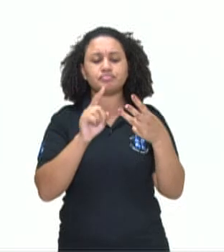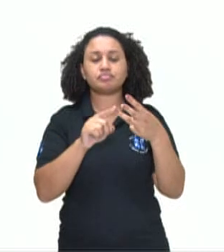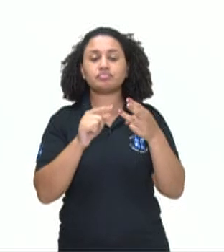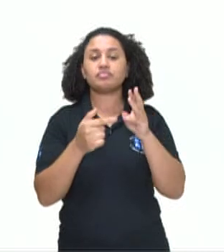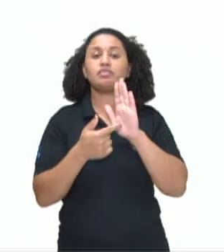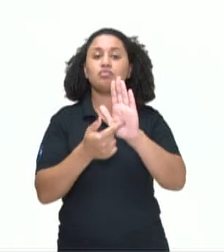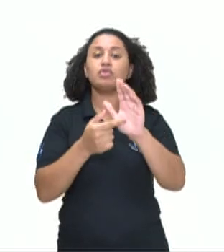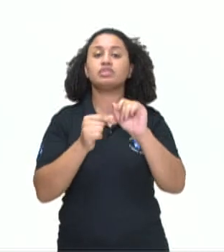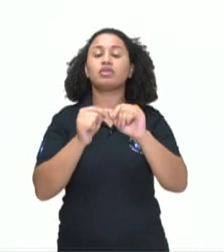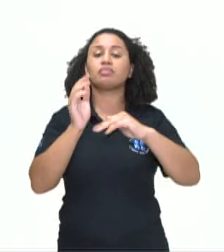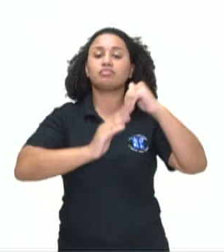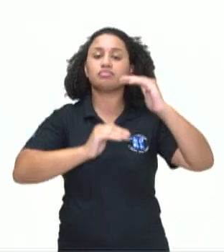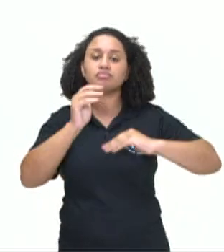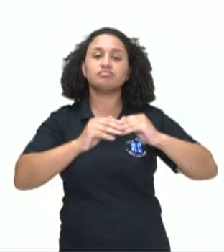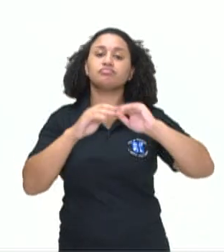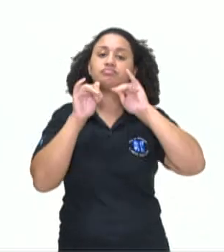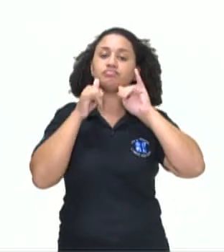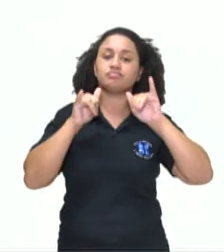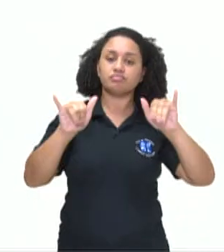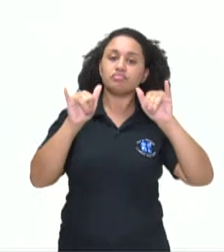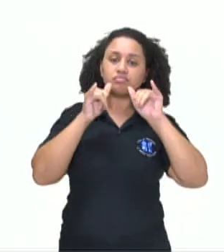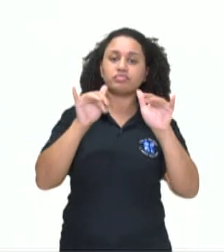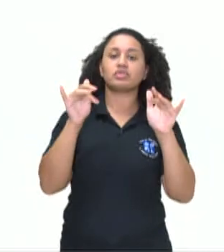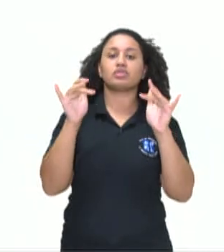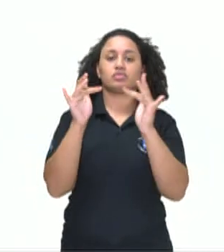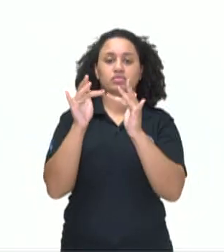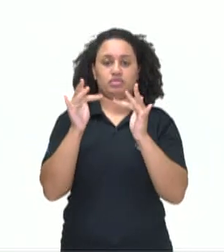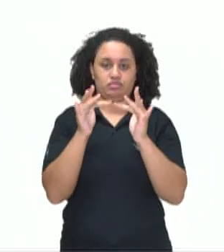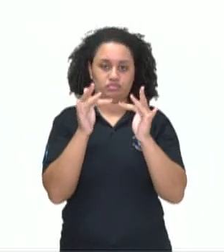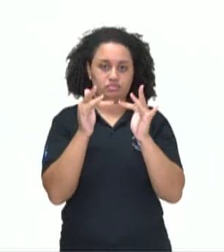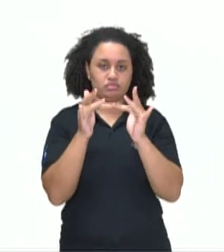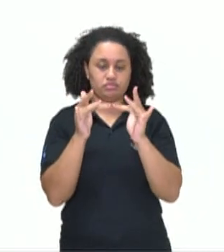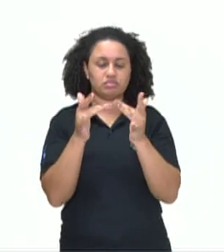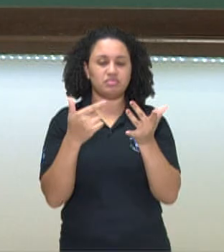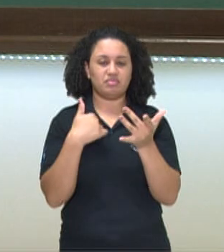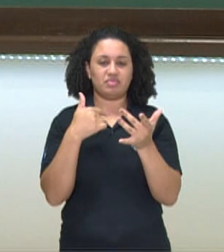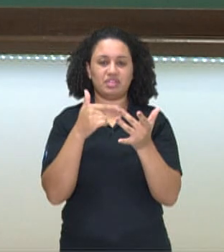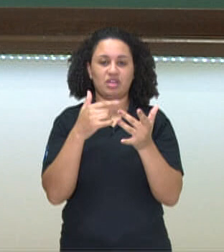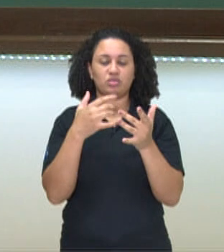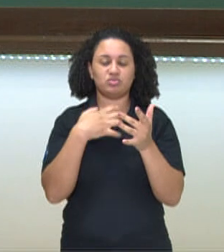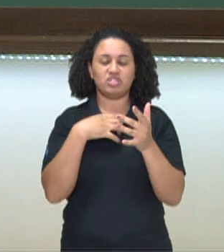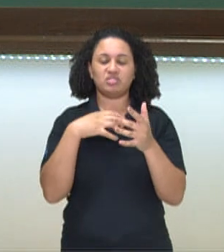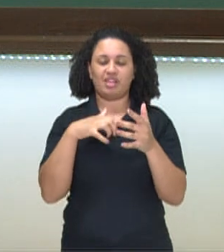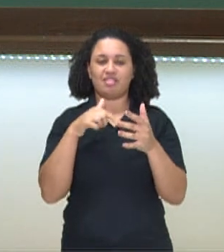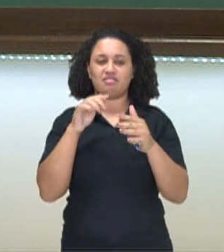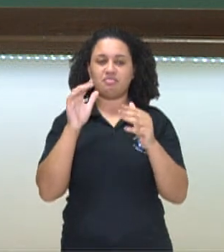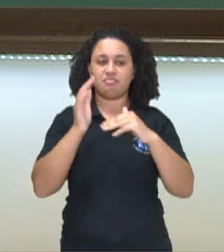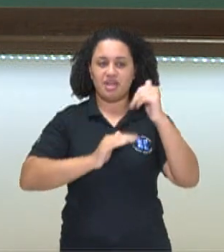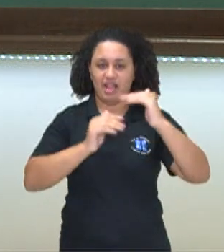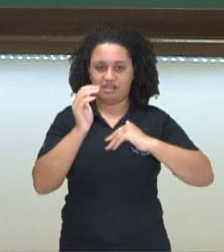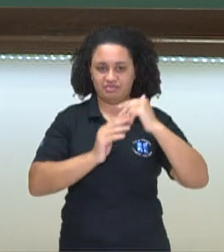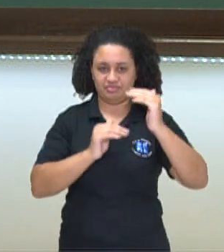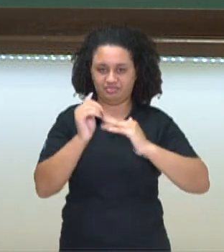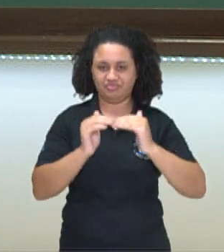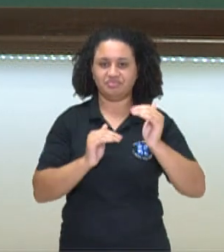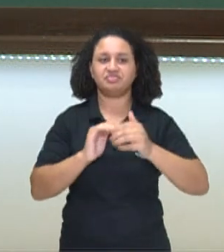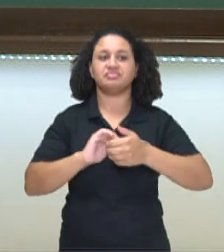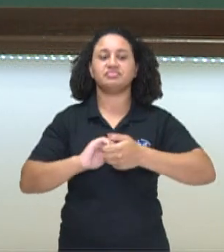prática de eletrização por contato, a famosa mão na massa, ok? Então vamos lá,